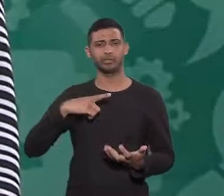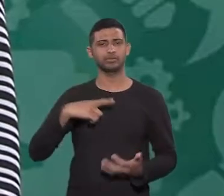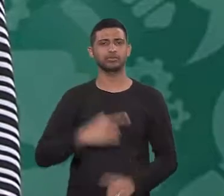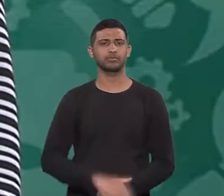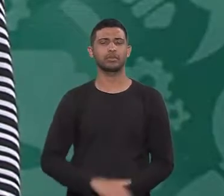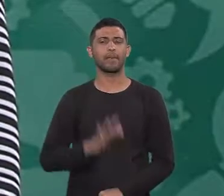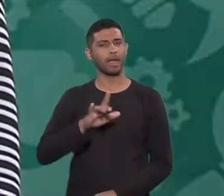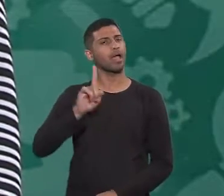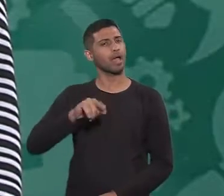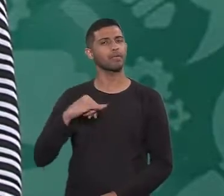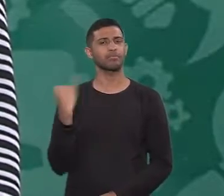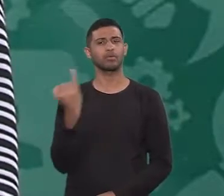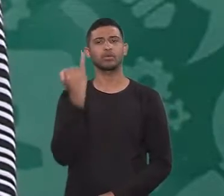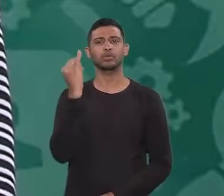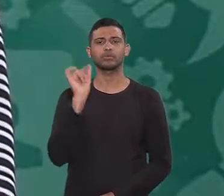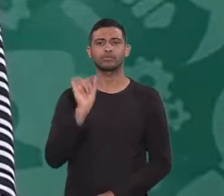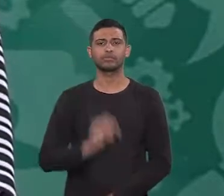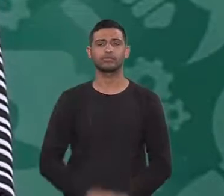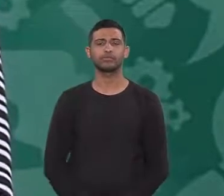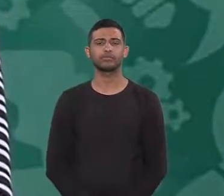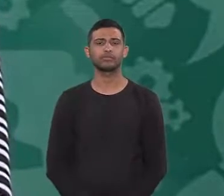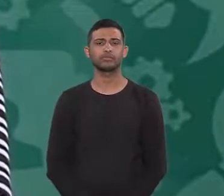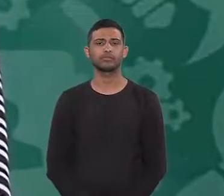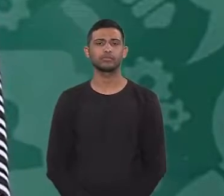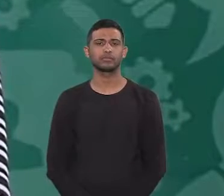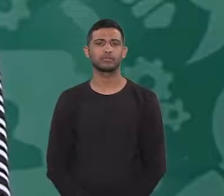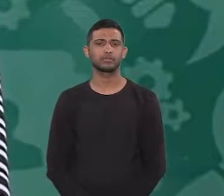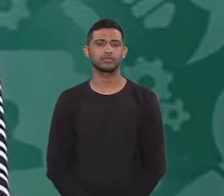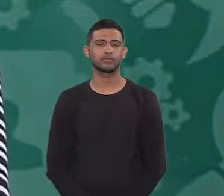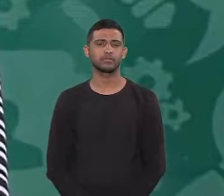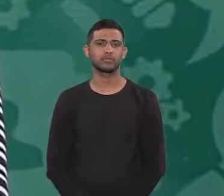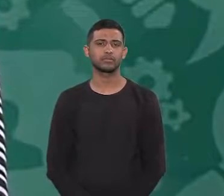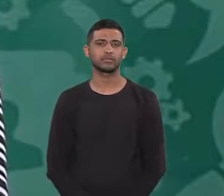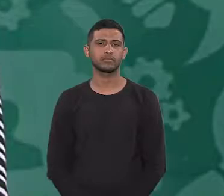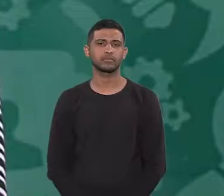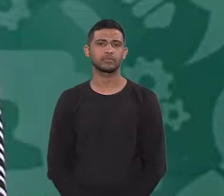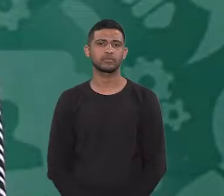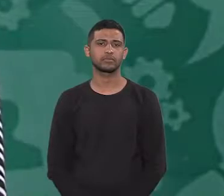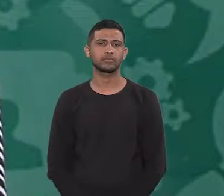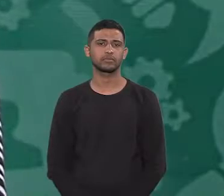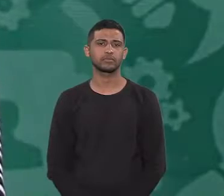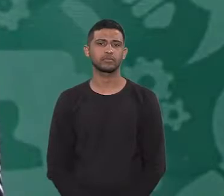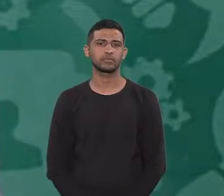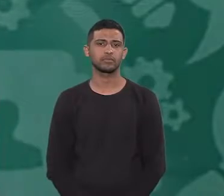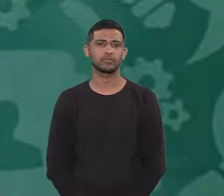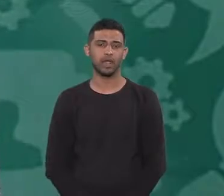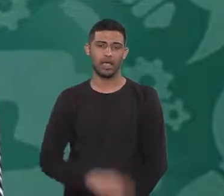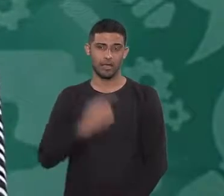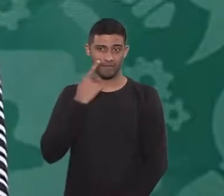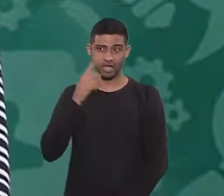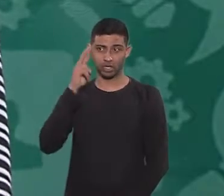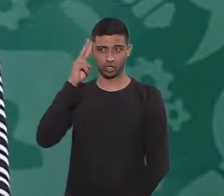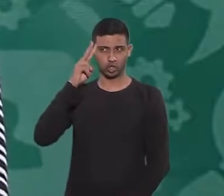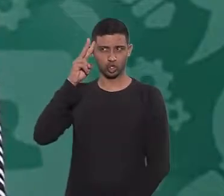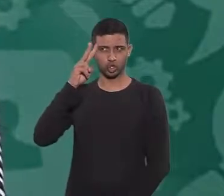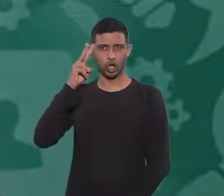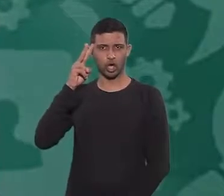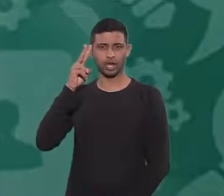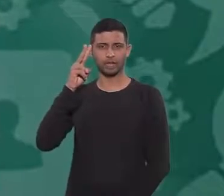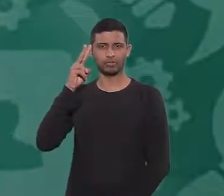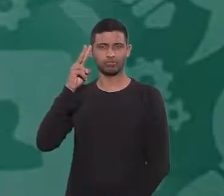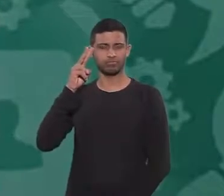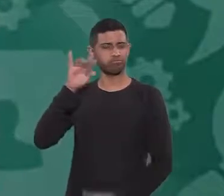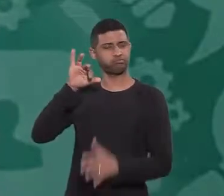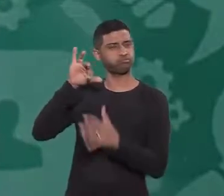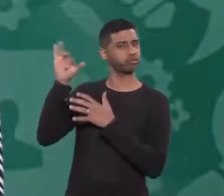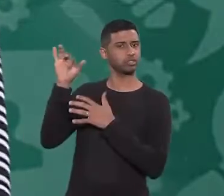E eu acho muito importante o lance da gente resgatar nossa própria história e mostrar